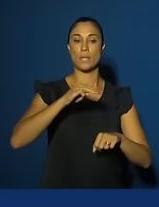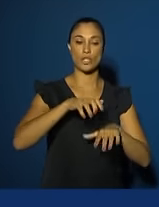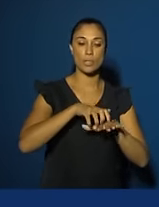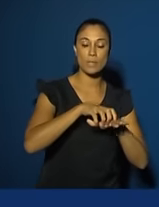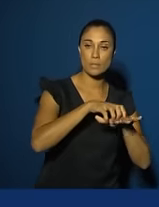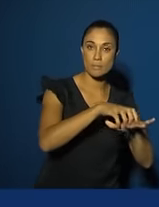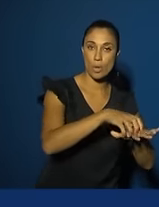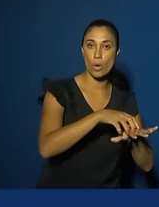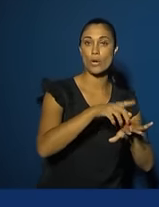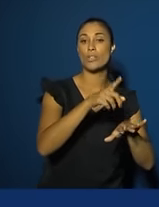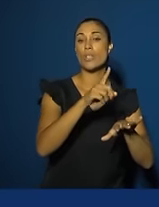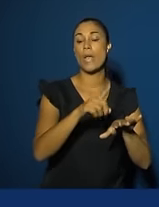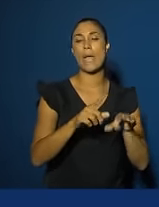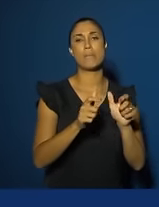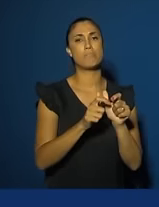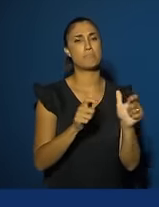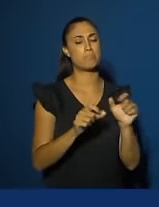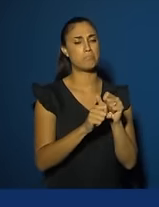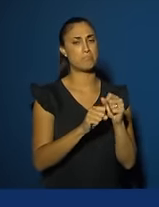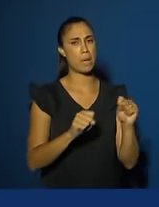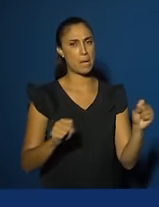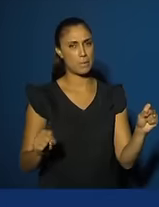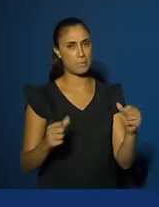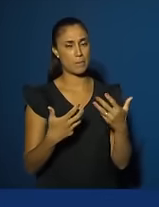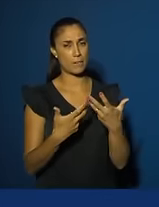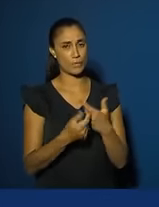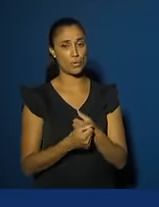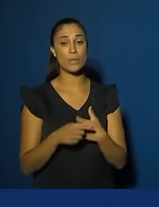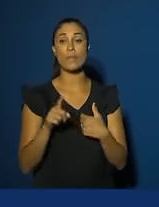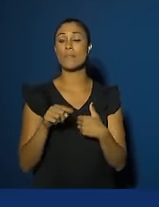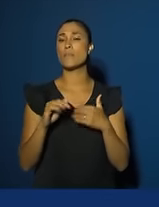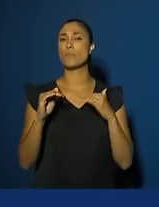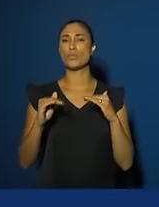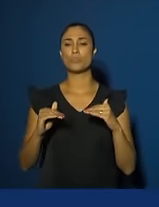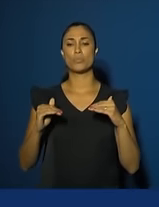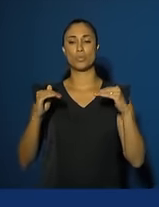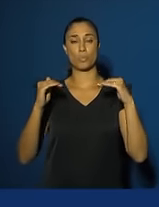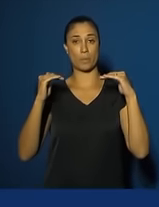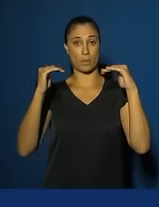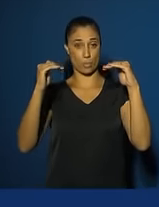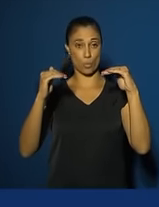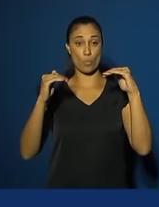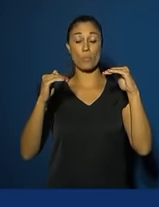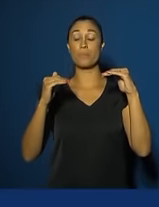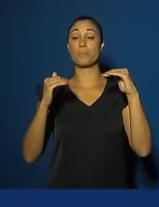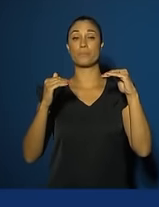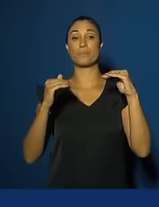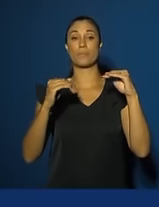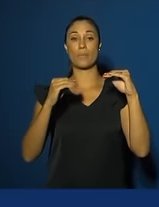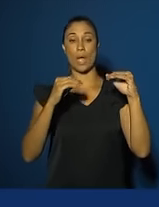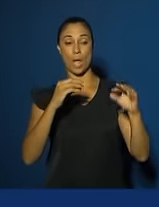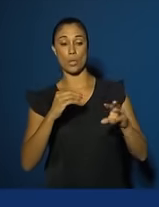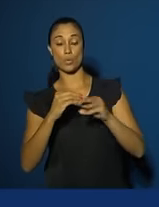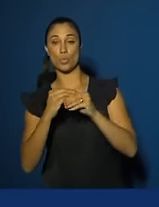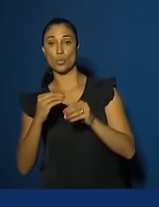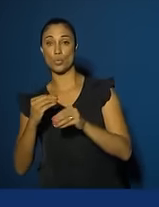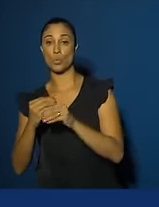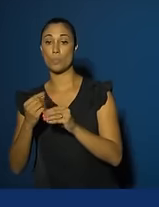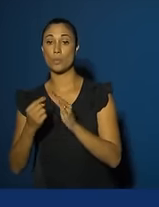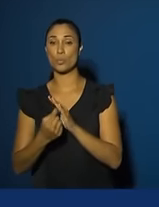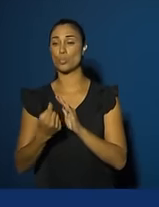é Colossal e vai ser muito superior à soma dos últimos